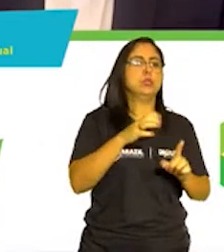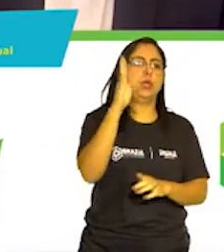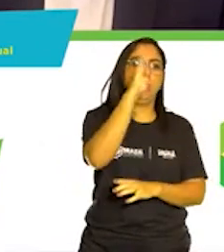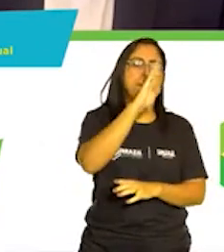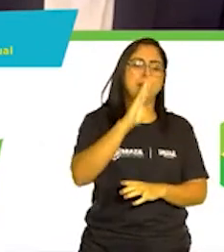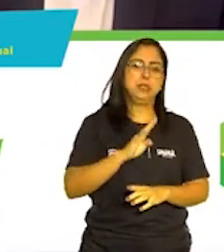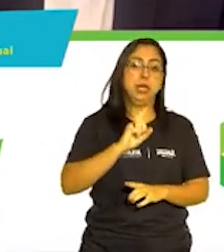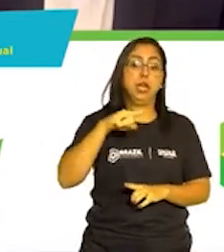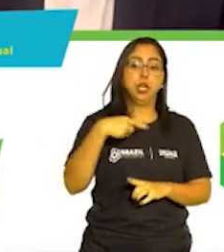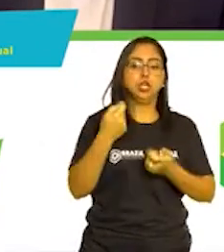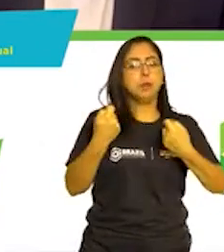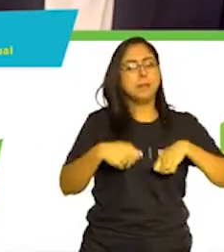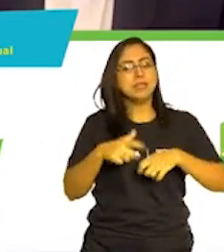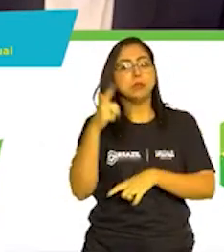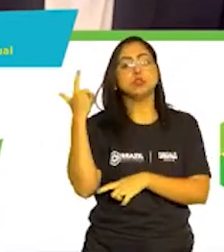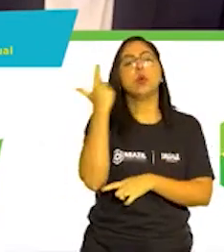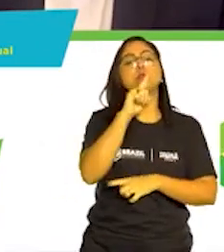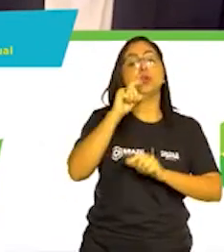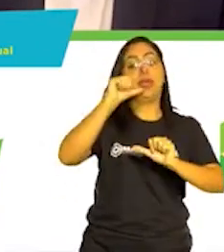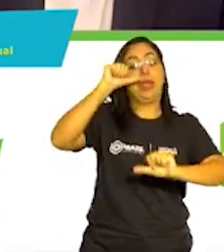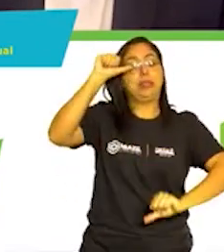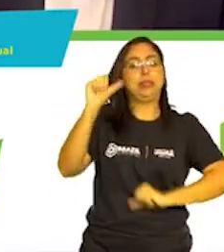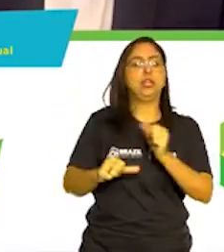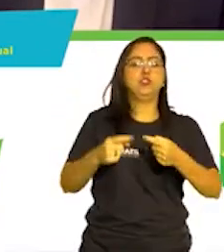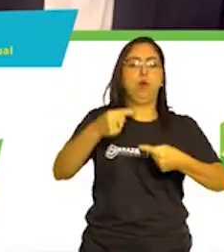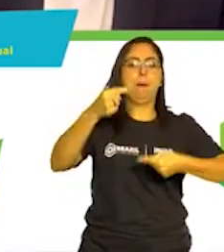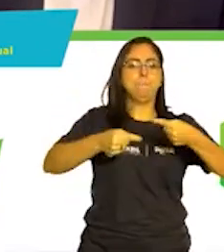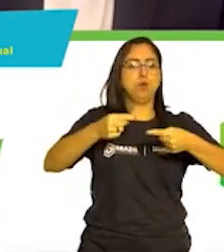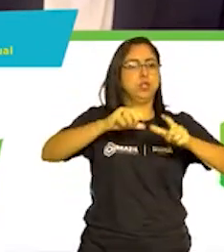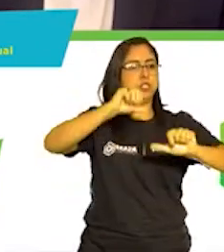essa estrutura, inclusive transformar a política, é